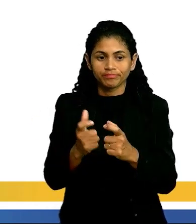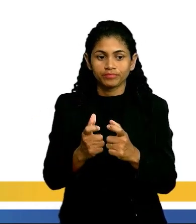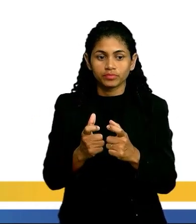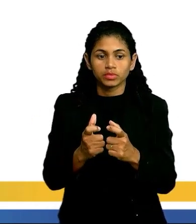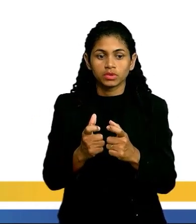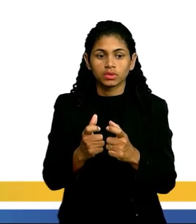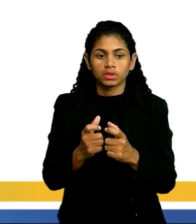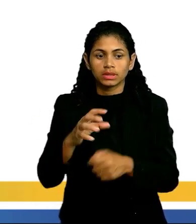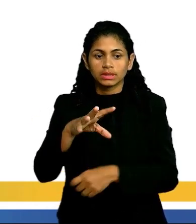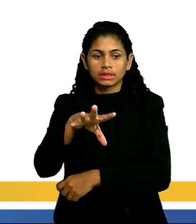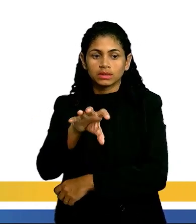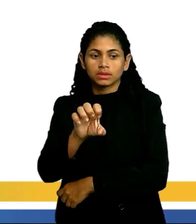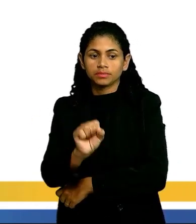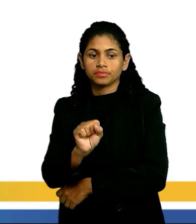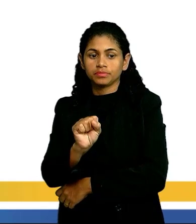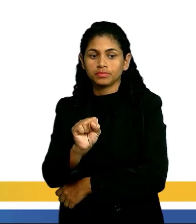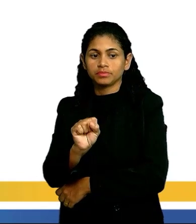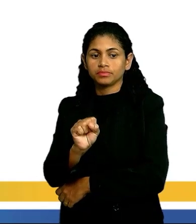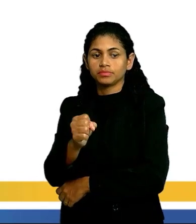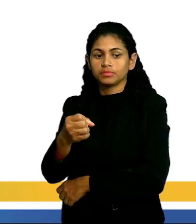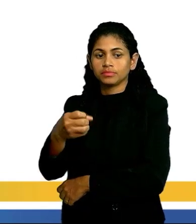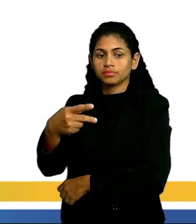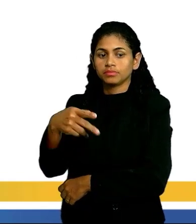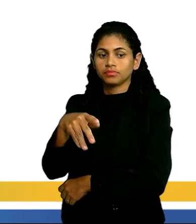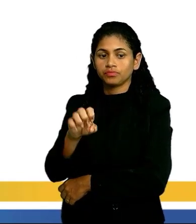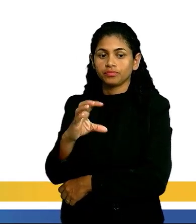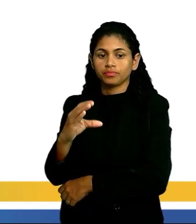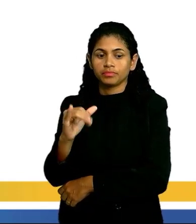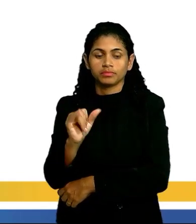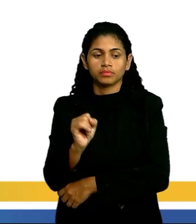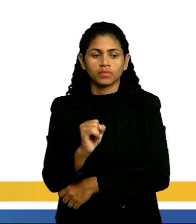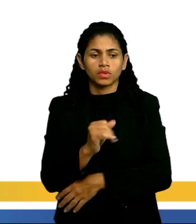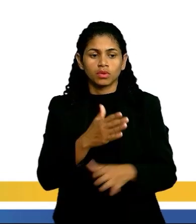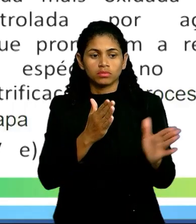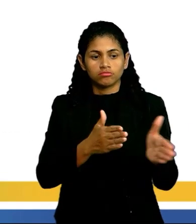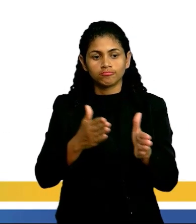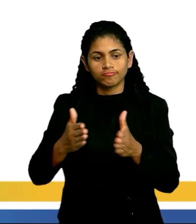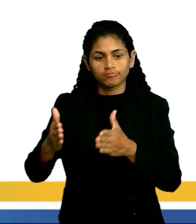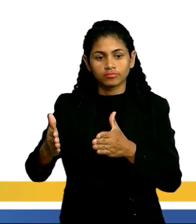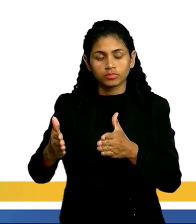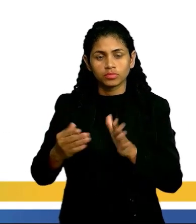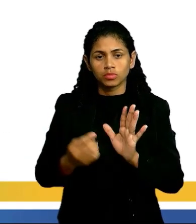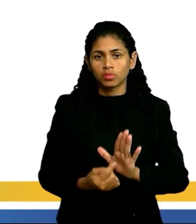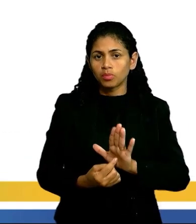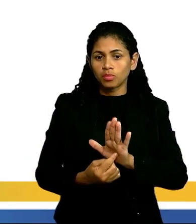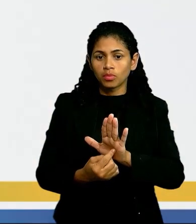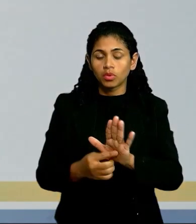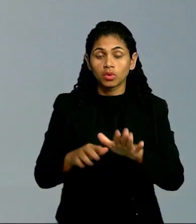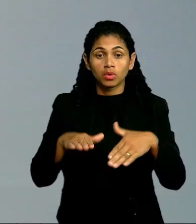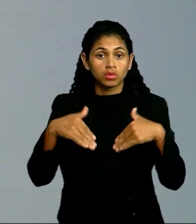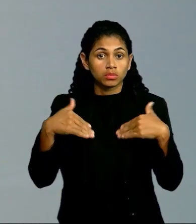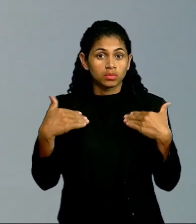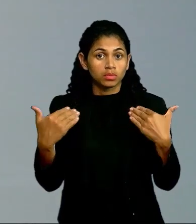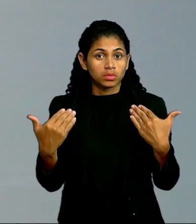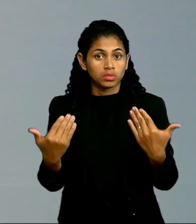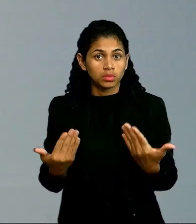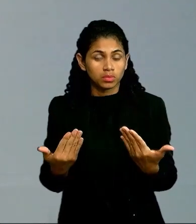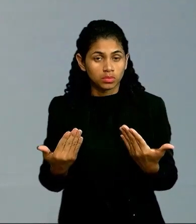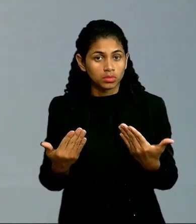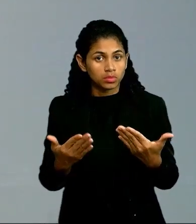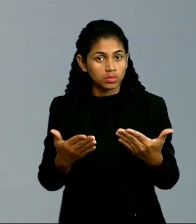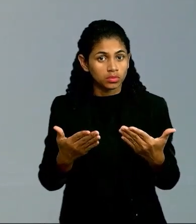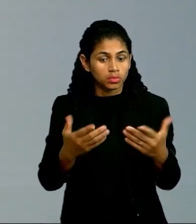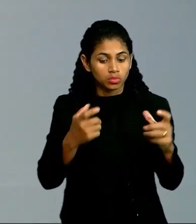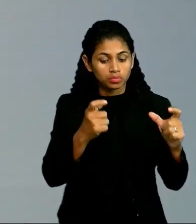processo denominado desnitrificação. O processo citado está representado em qual etapa? Bom, é